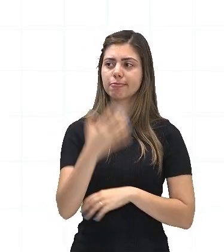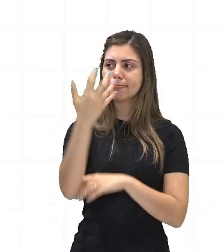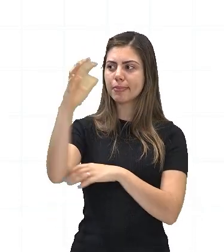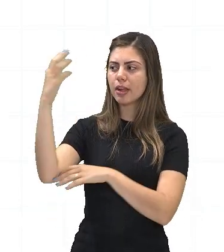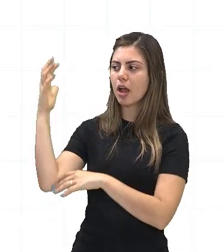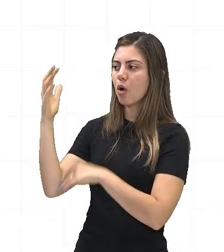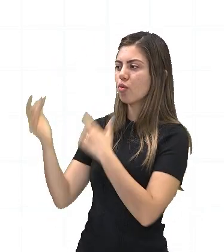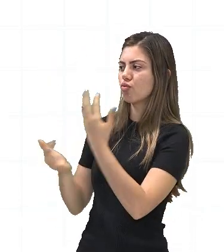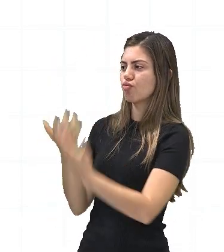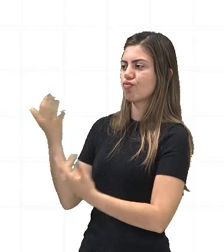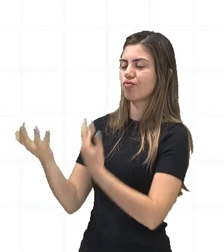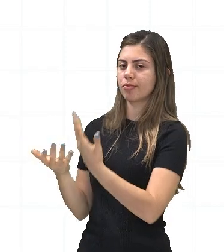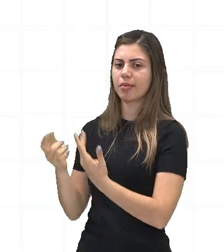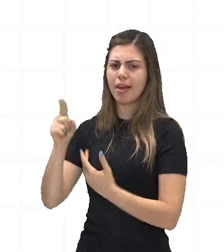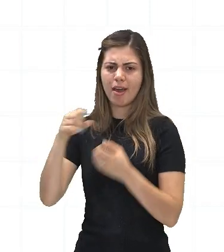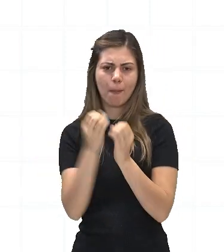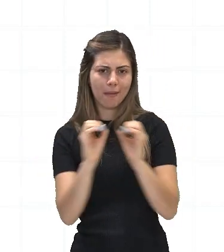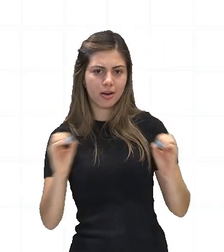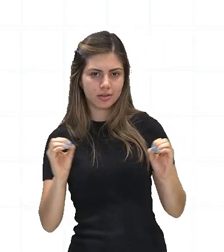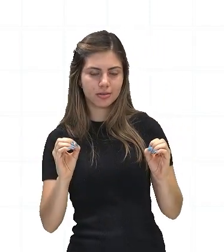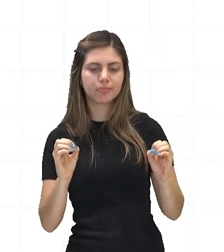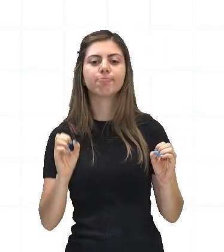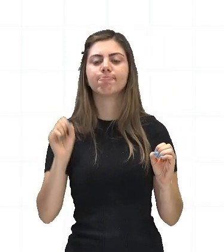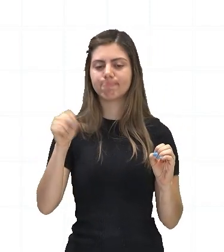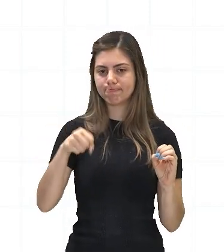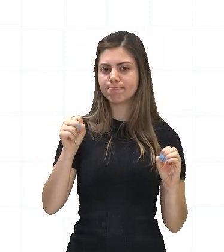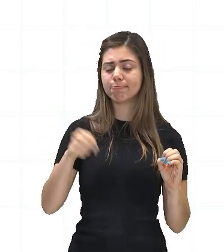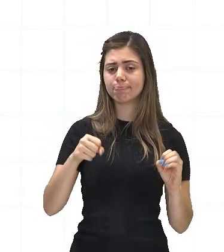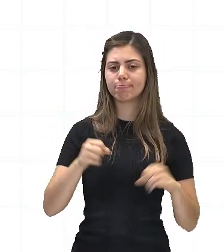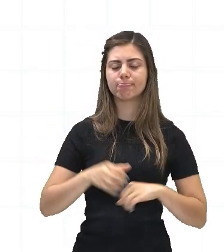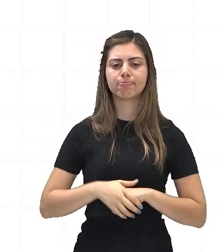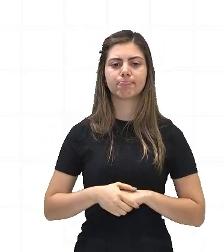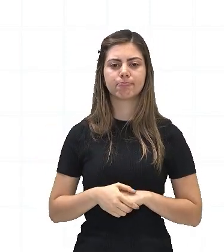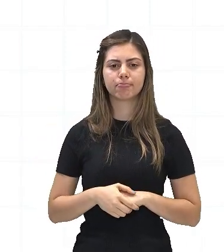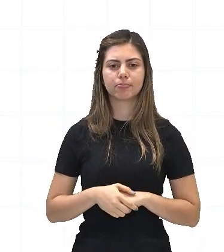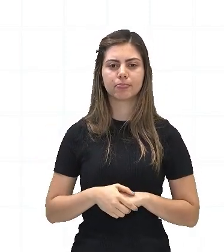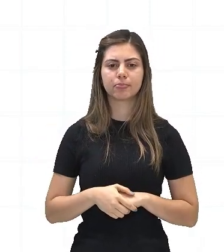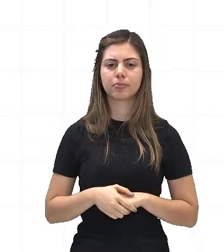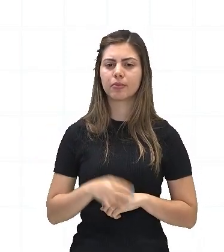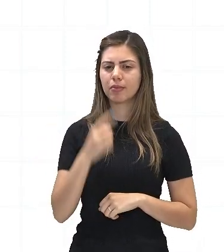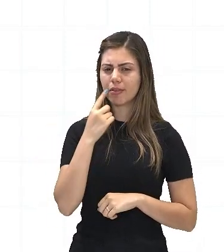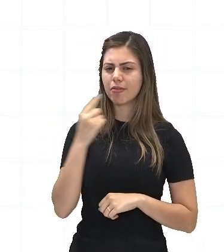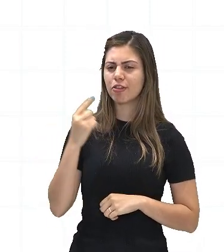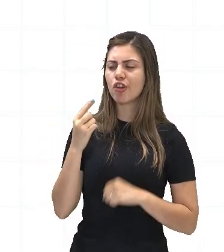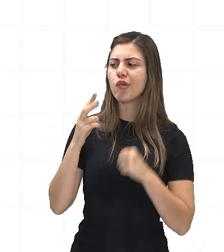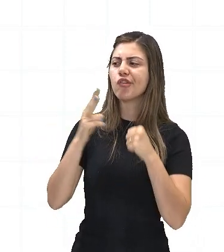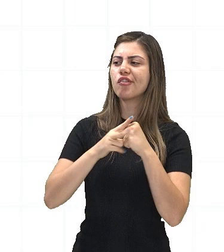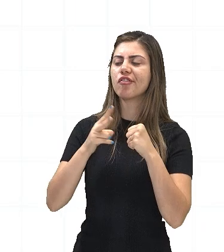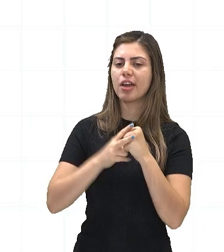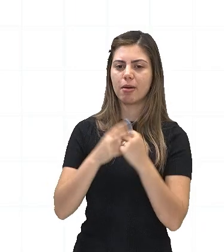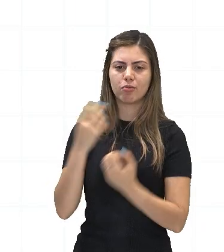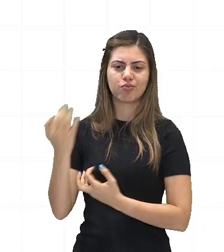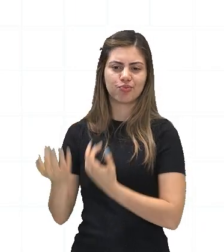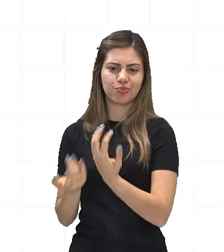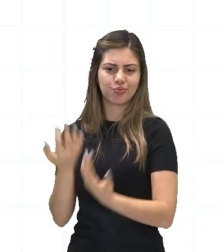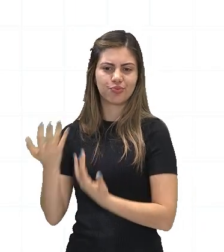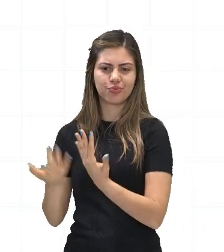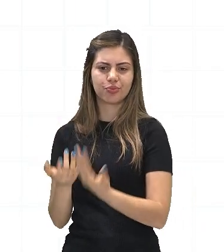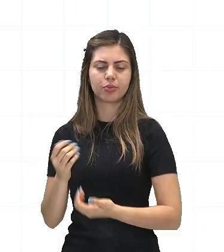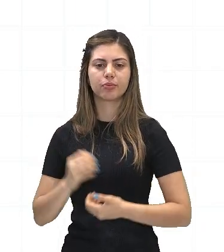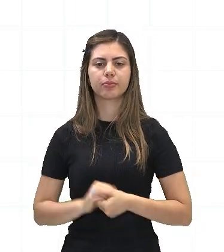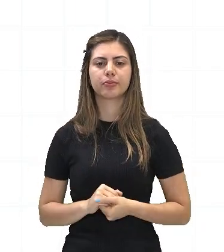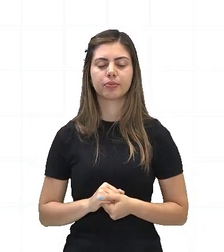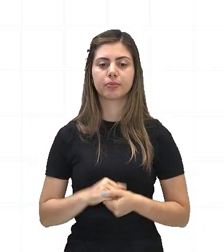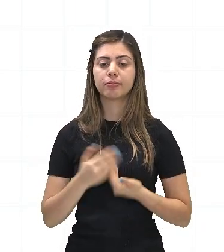mata. É uma oração? Sim, é uma oração. Olhem o verbo queimaram ali. Pergunto para